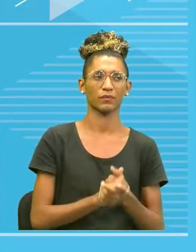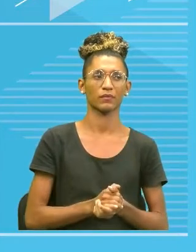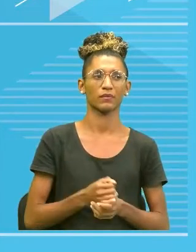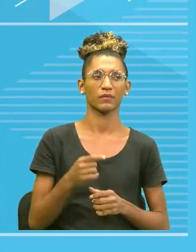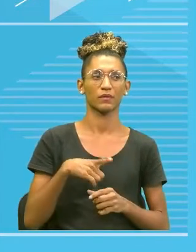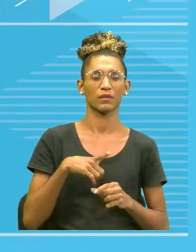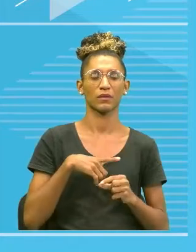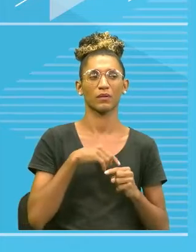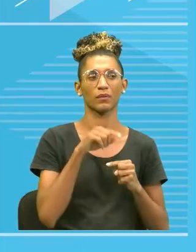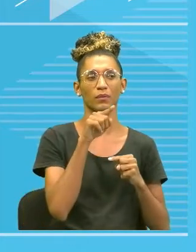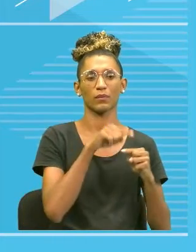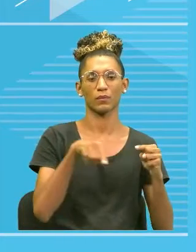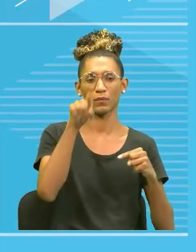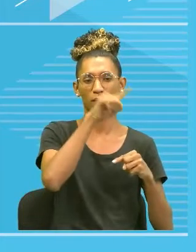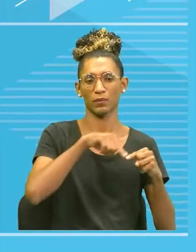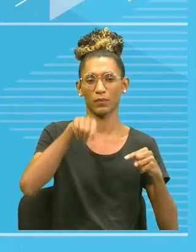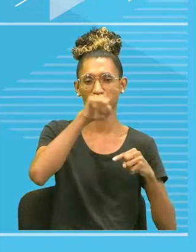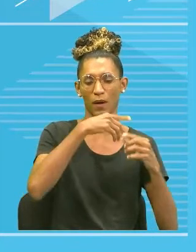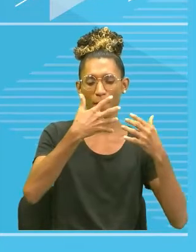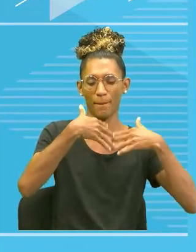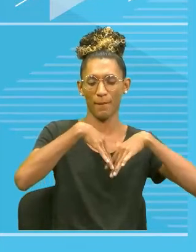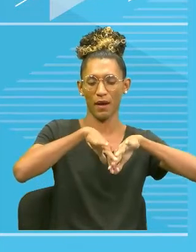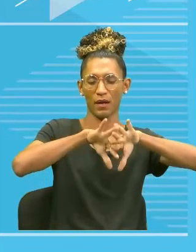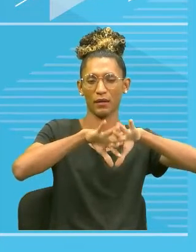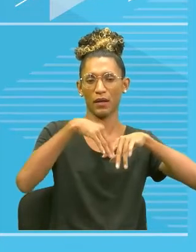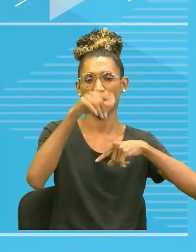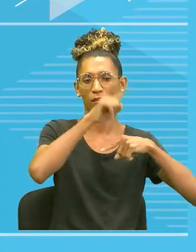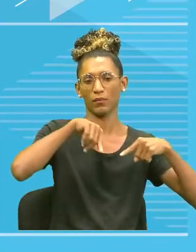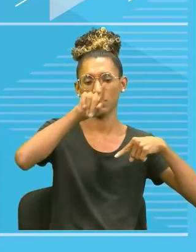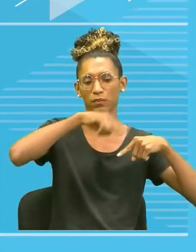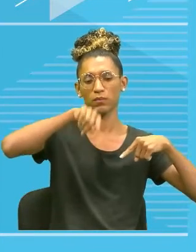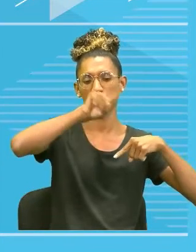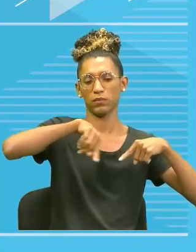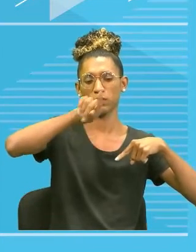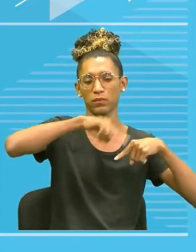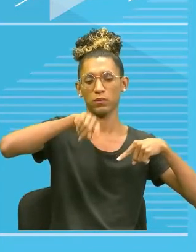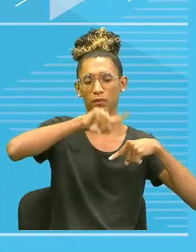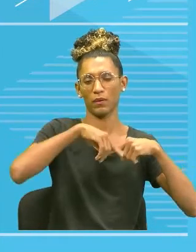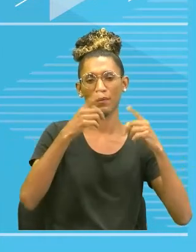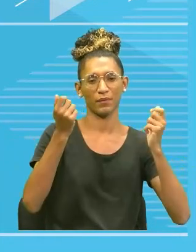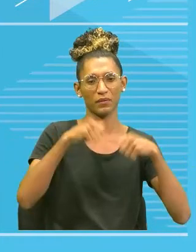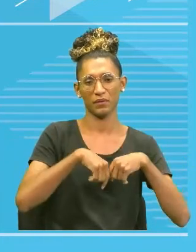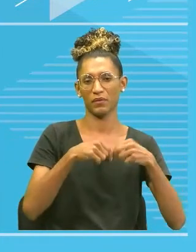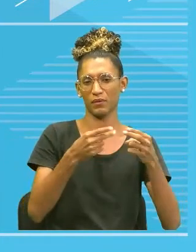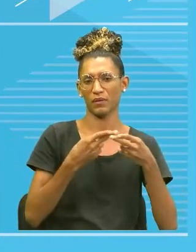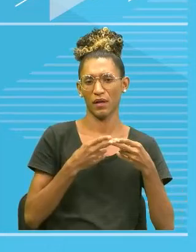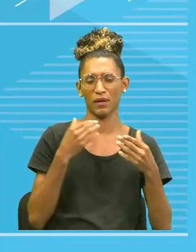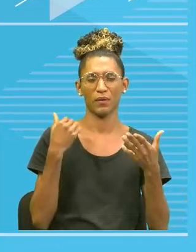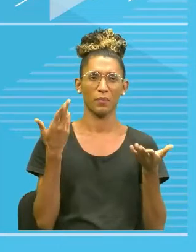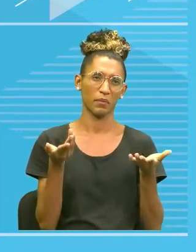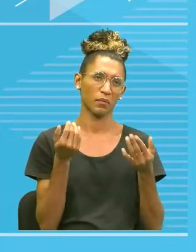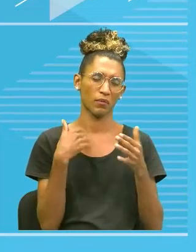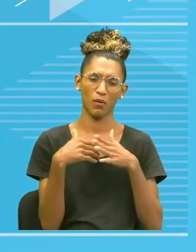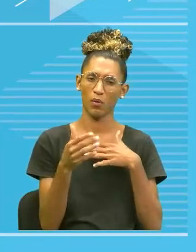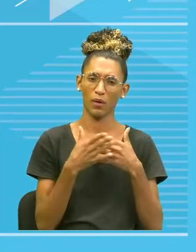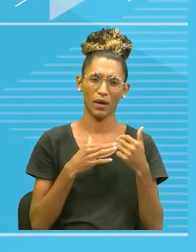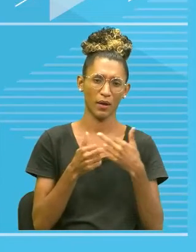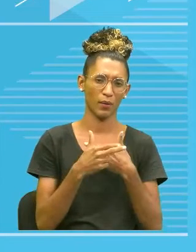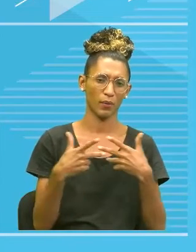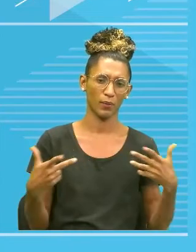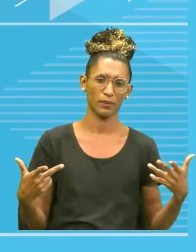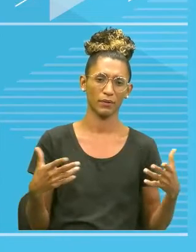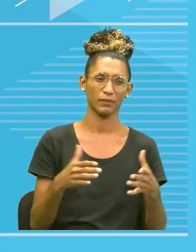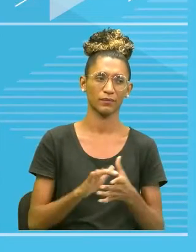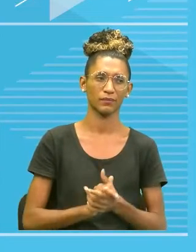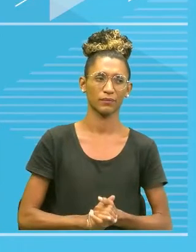uma rotação de máquina. Aí você pode fazer o que você quiser, né? Pode ser usado para máquina de tecelar, pode ser usado para